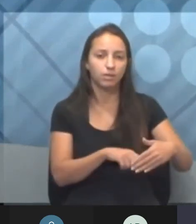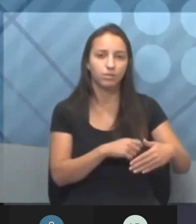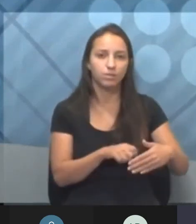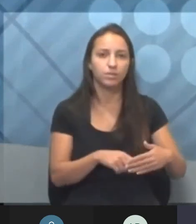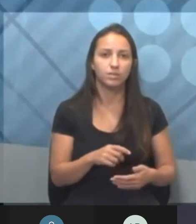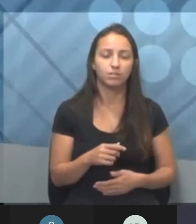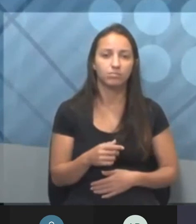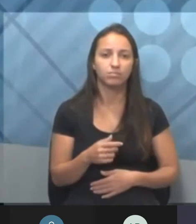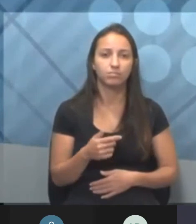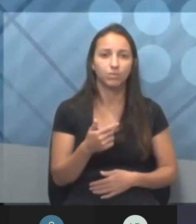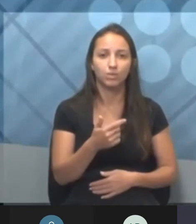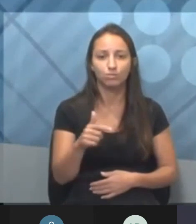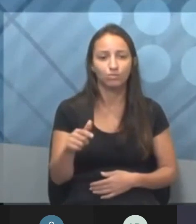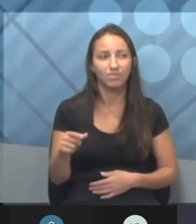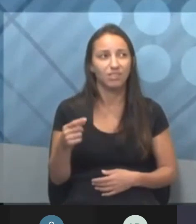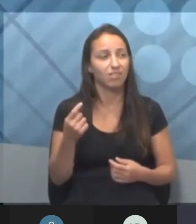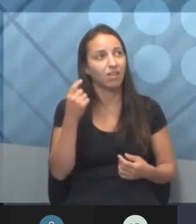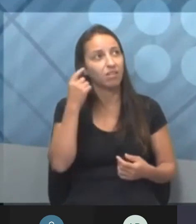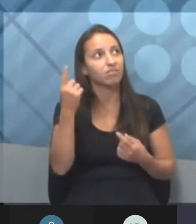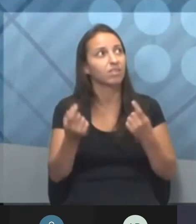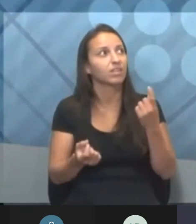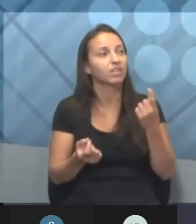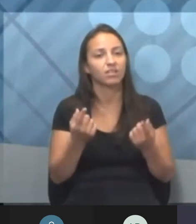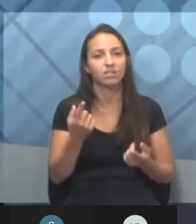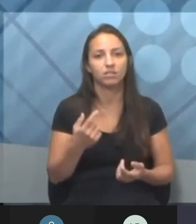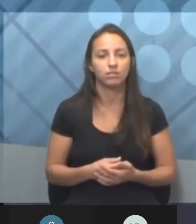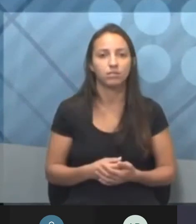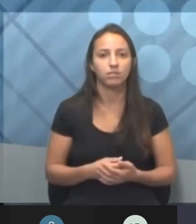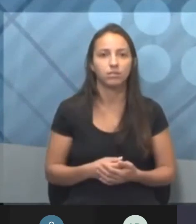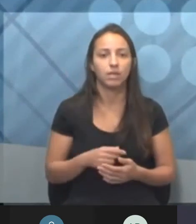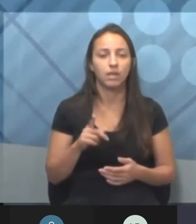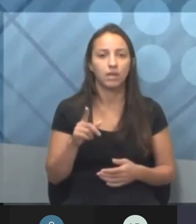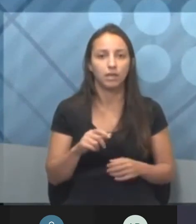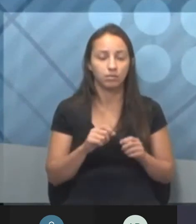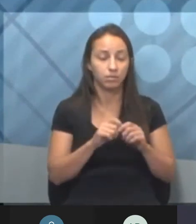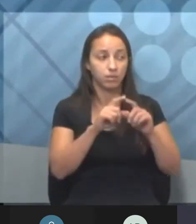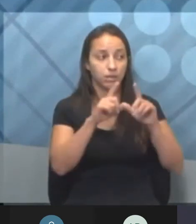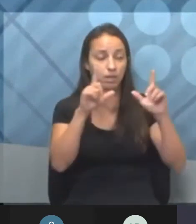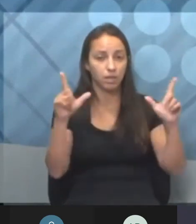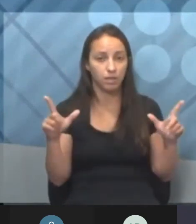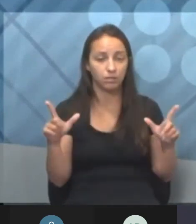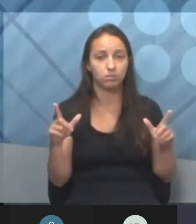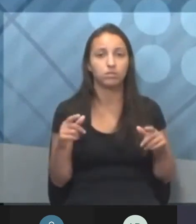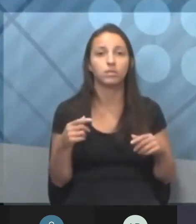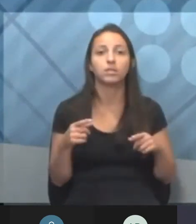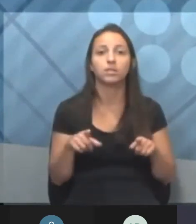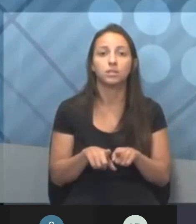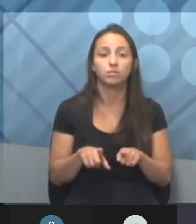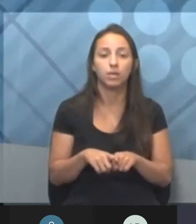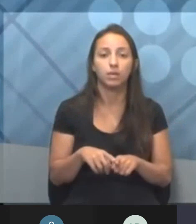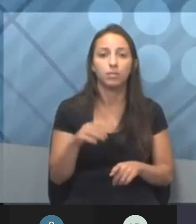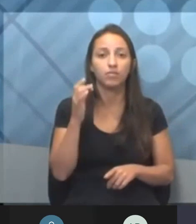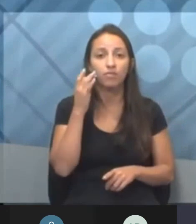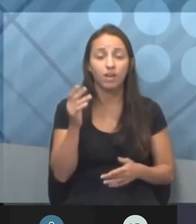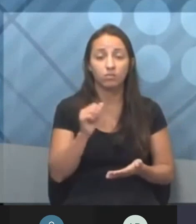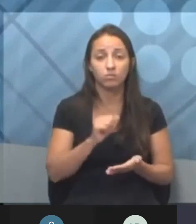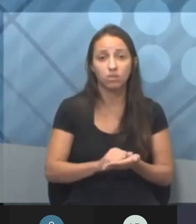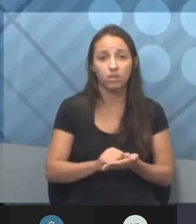ambientes de serviço, não tem muito o que inventar. É revestimento claro e que seja muito